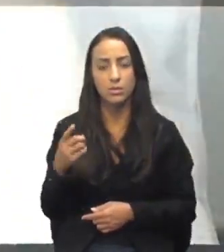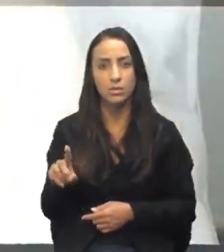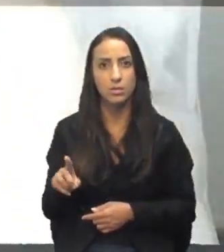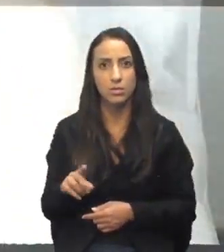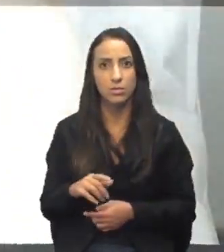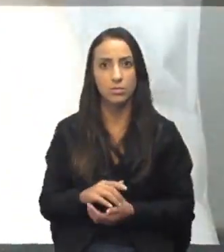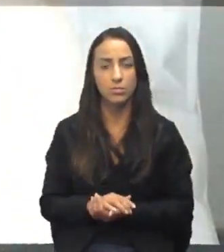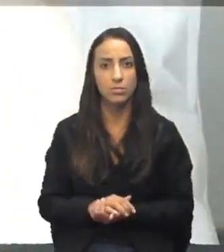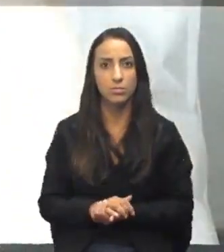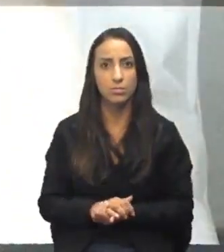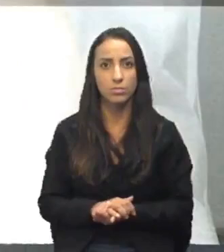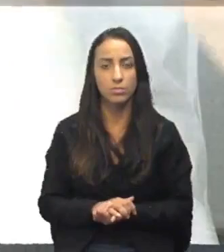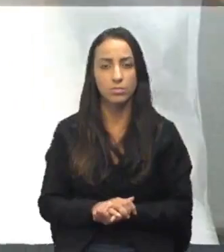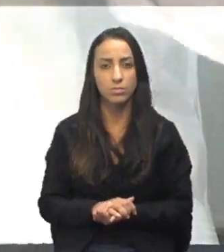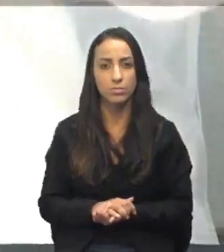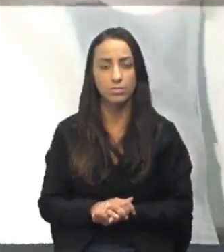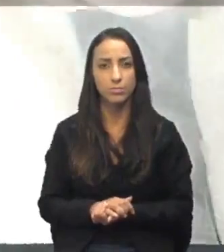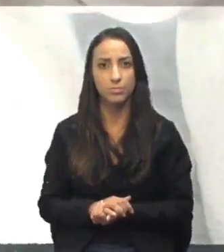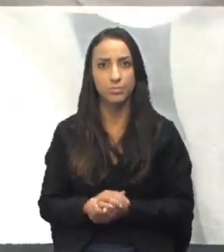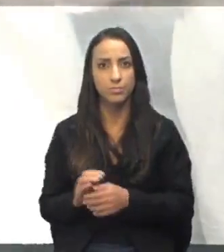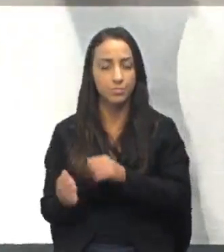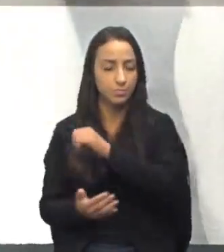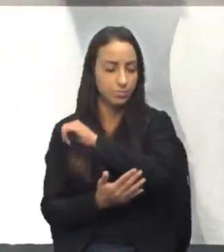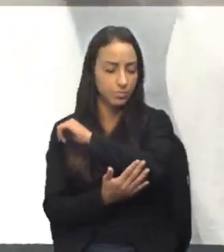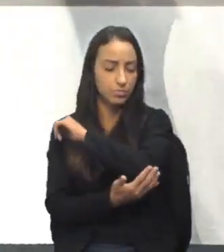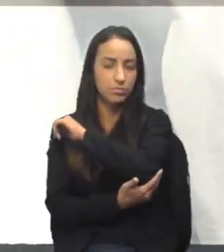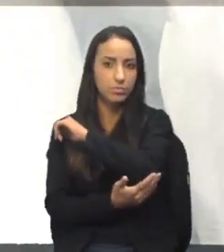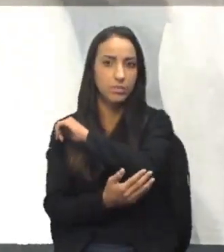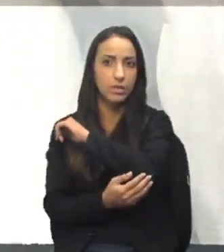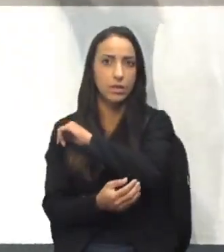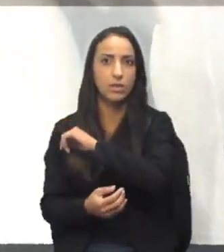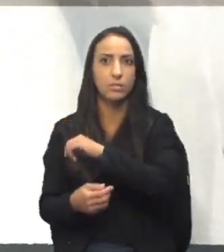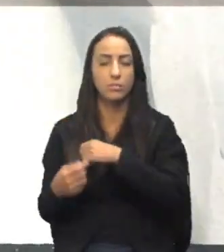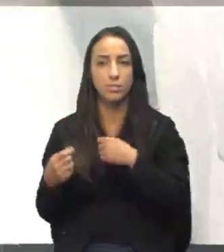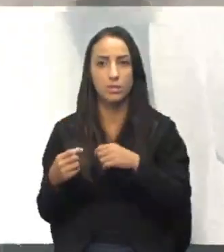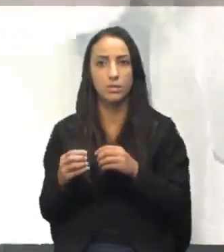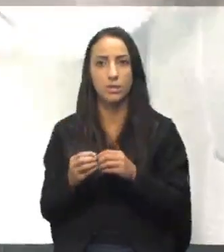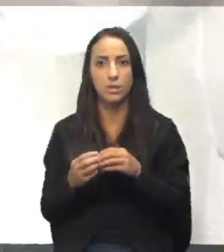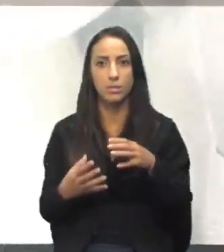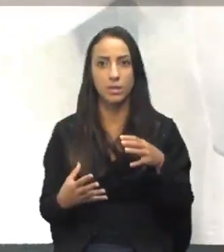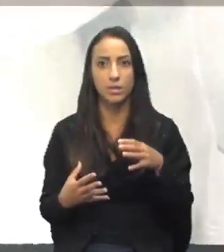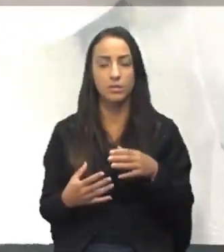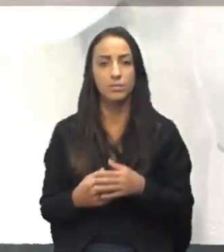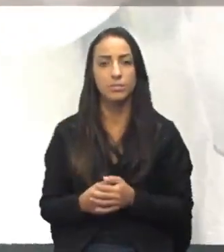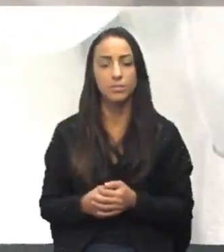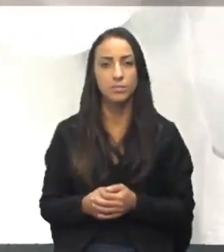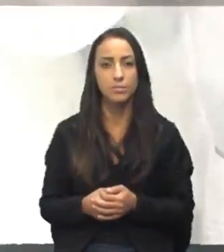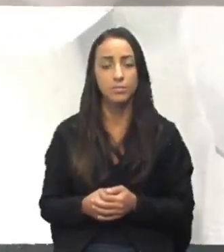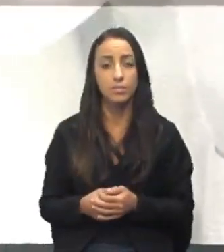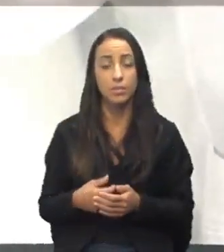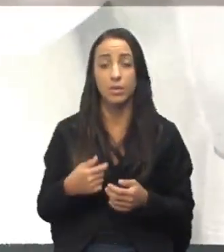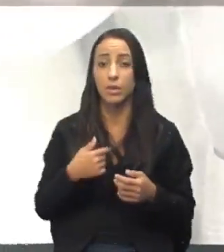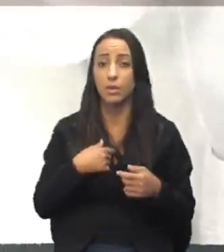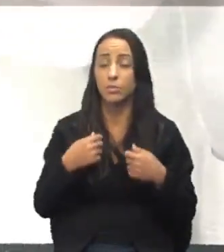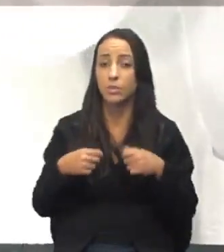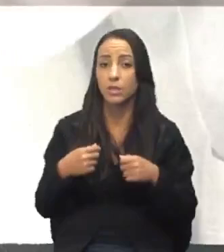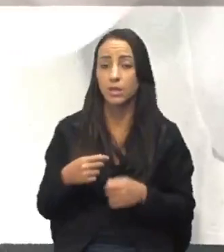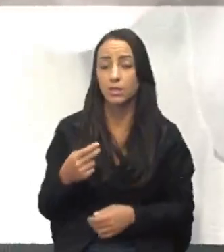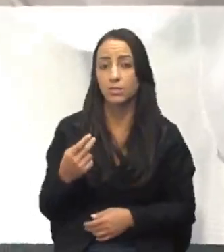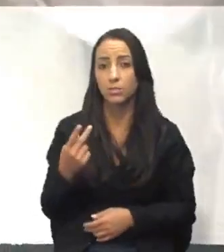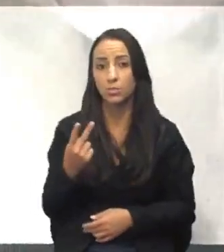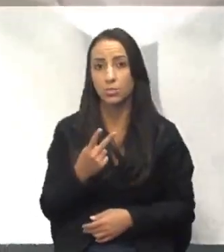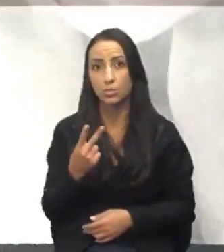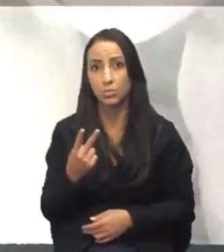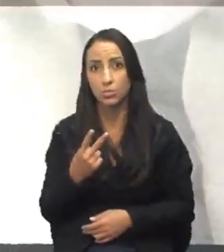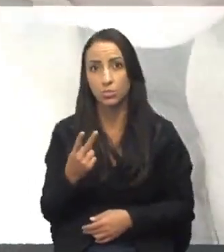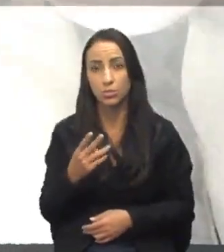a articulação do cotovelo exposto. Ó, veja que eu necessitei da utilização de outra bandagem, então eu